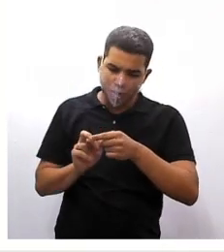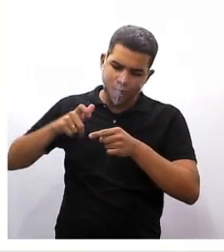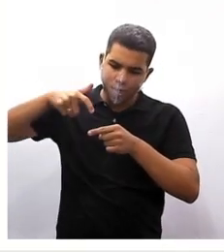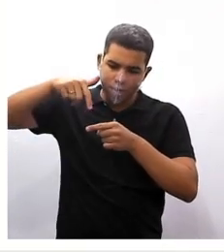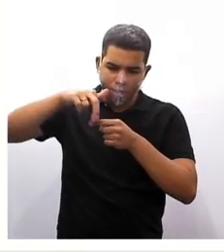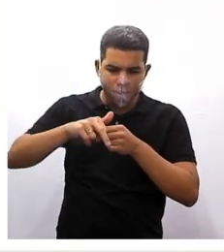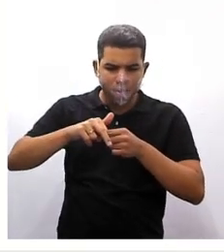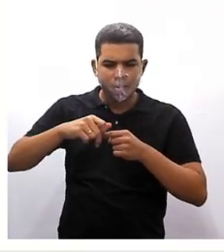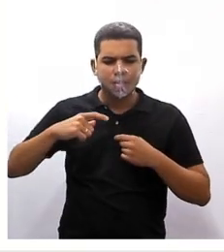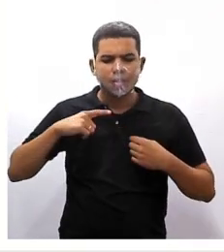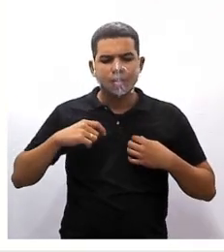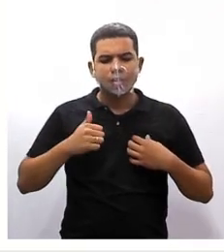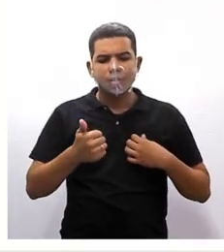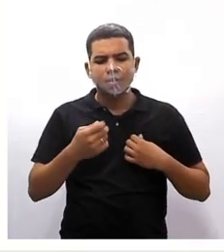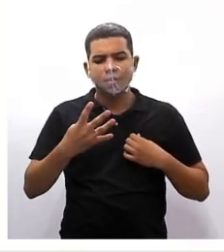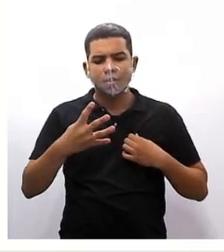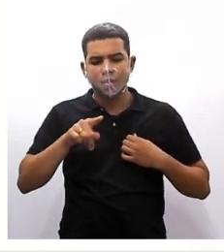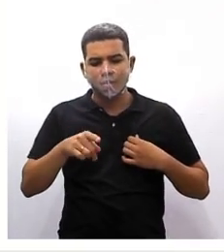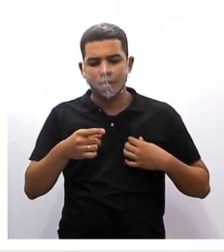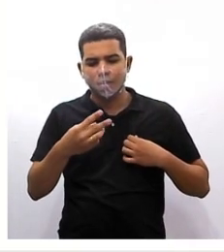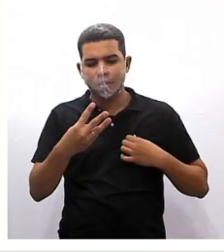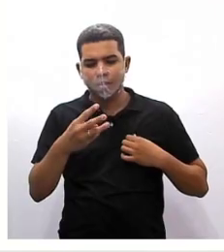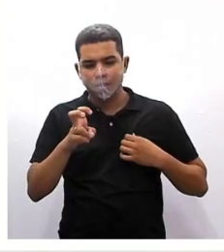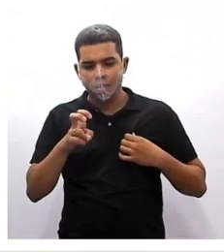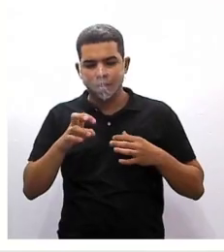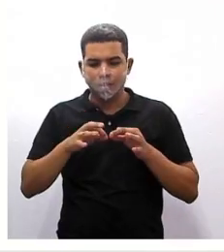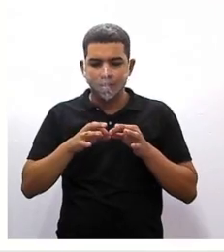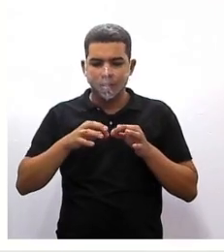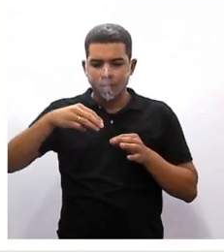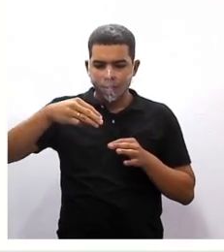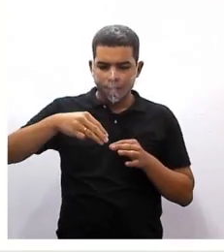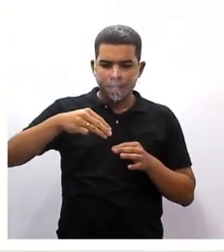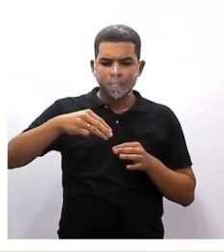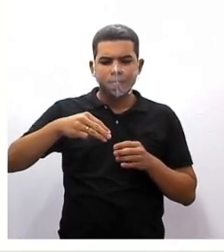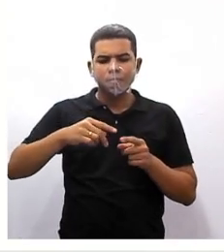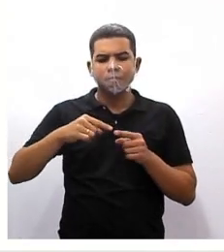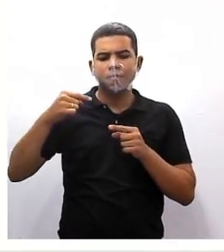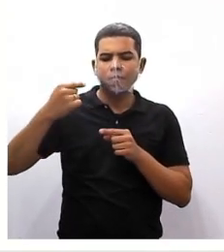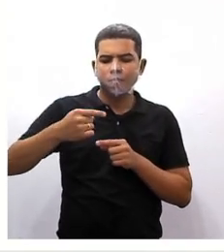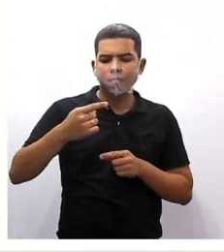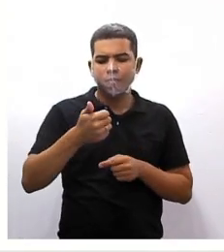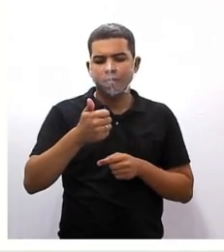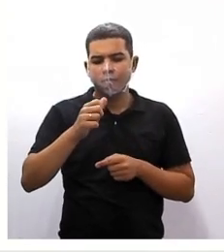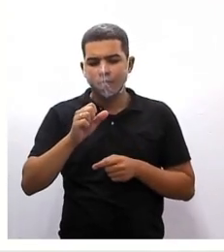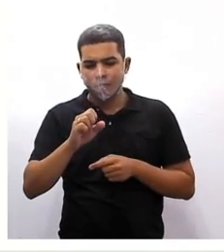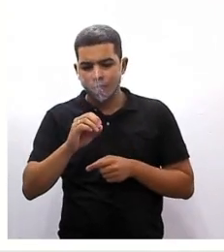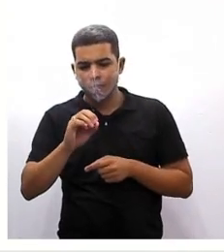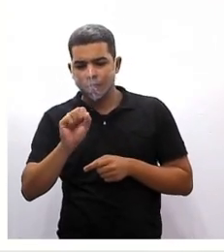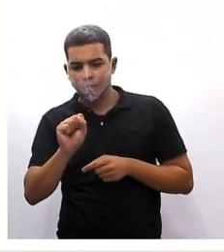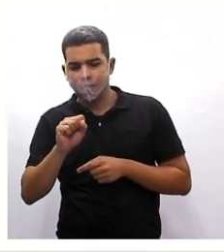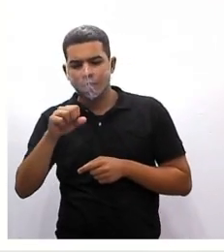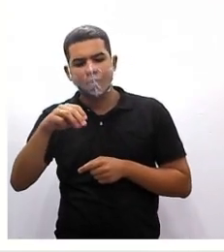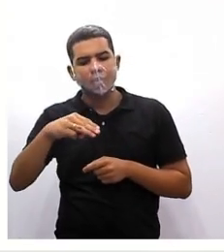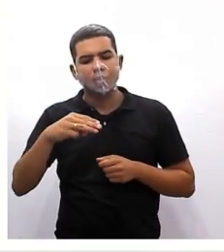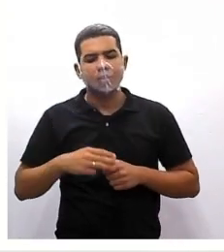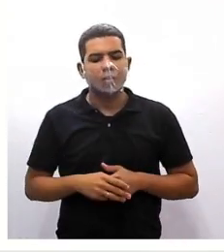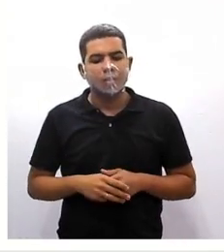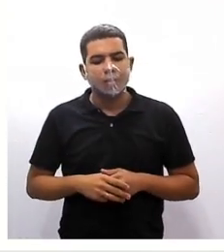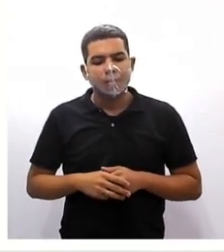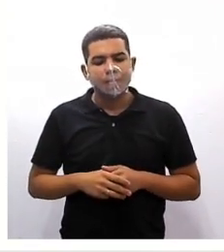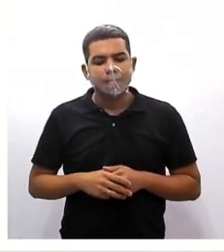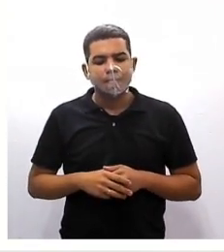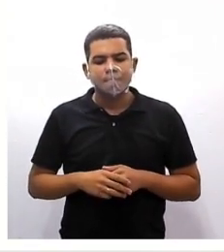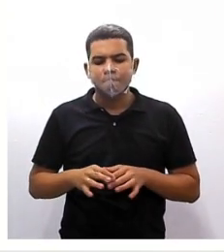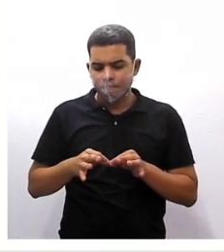143,35 e 108 metros de uma viga para outra, né? Então, ó, qual é a diferença entre as distâncias